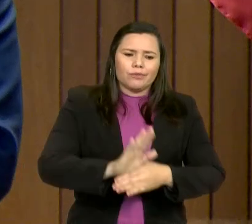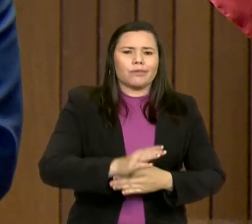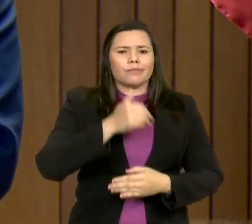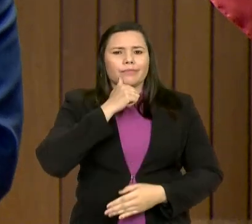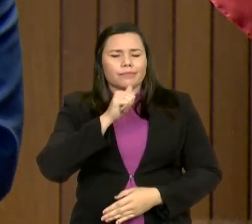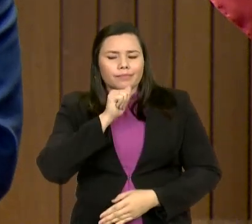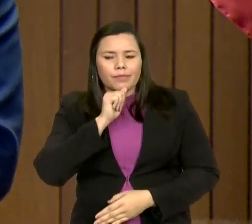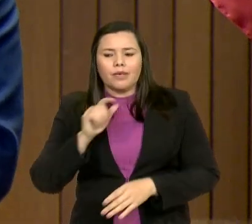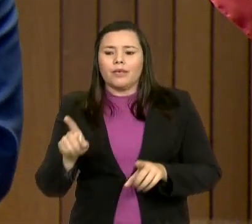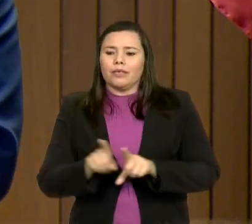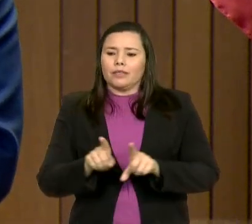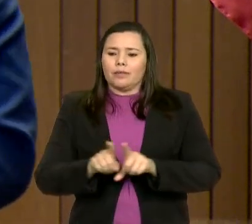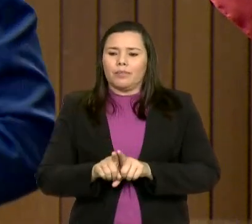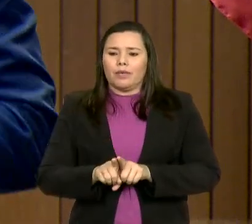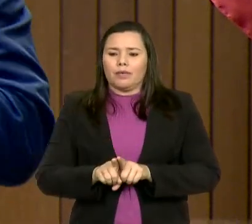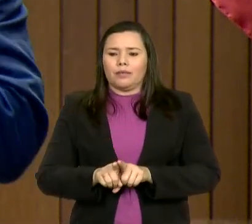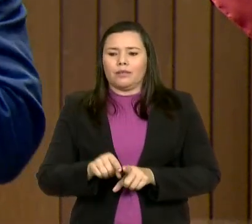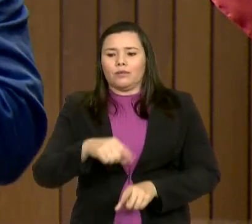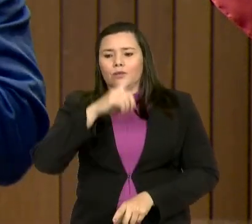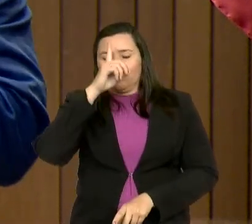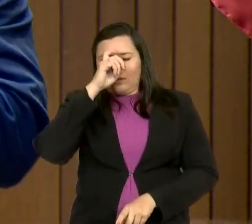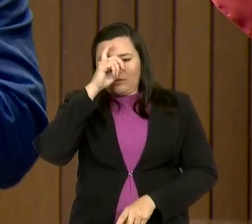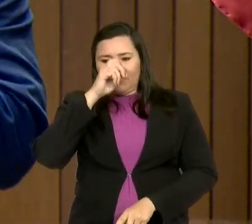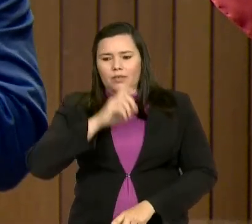parto normal o centro...